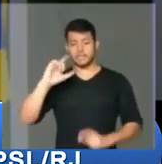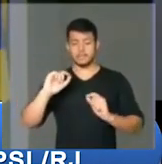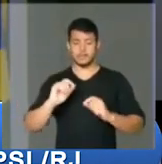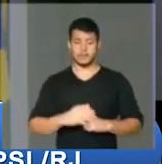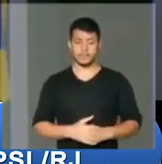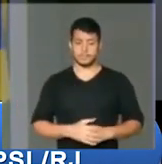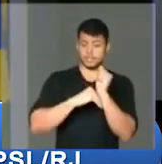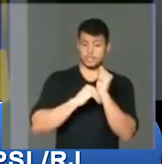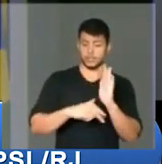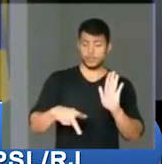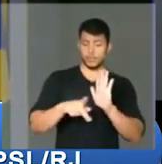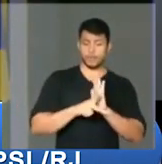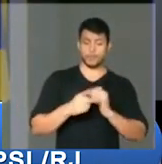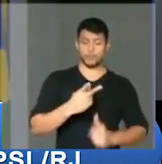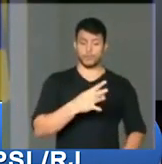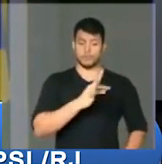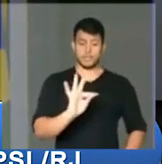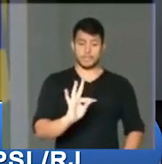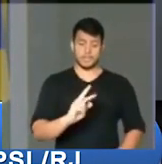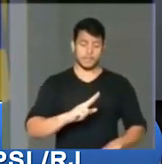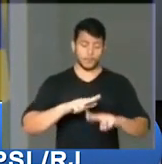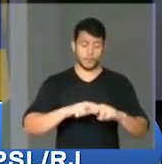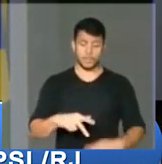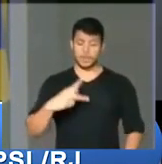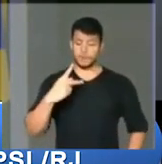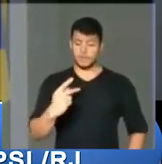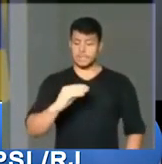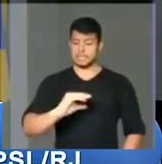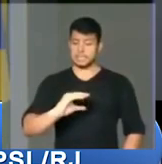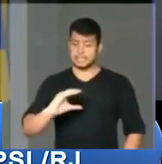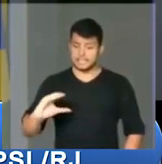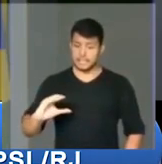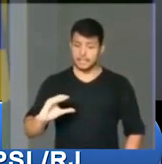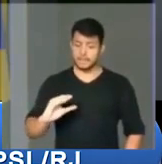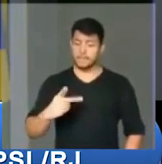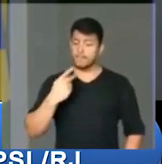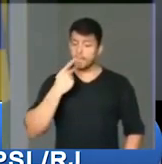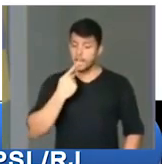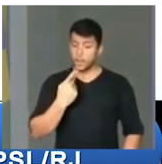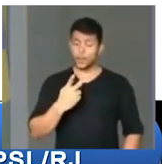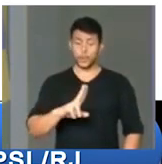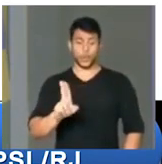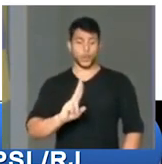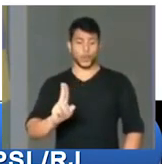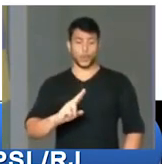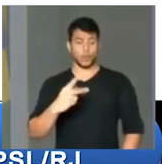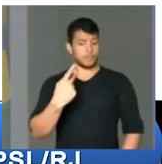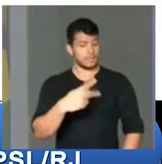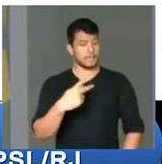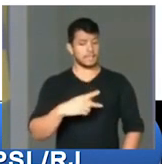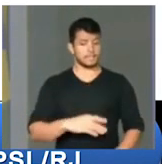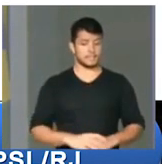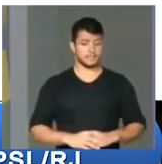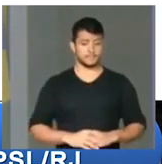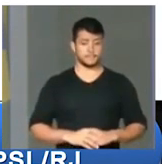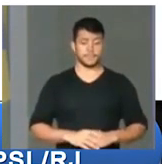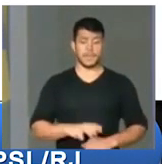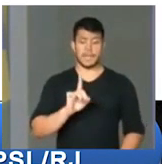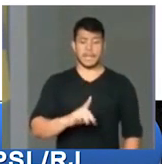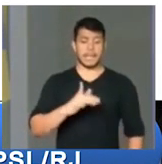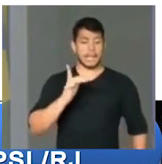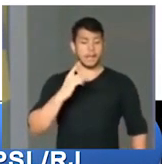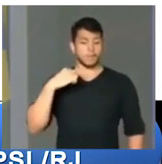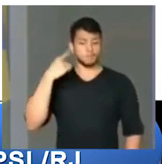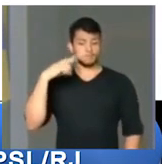uma notícia, a Polícia Civil de São Paulo solicitou à Justiça a quebra do sigilo do advogado Geraldo